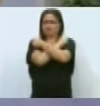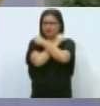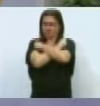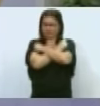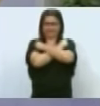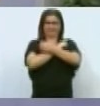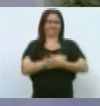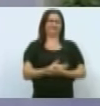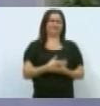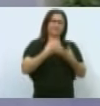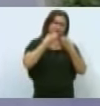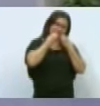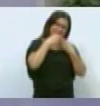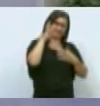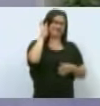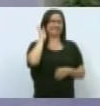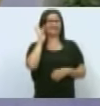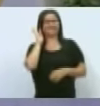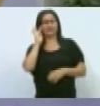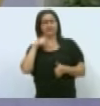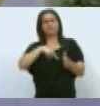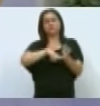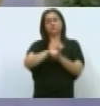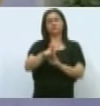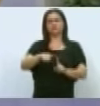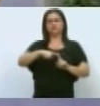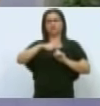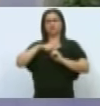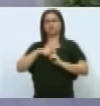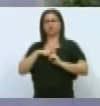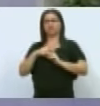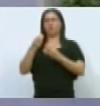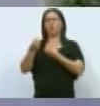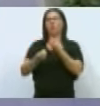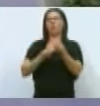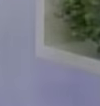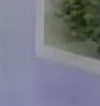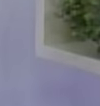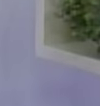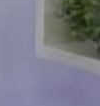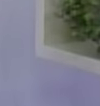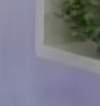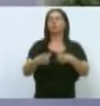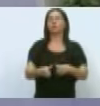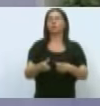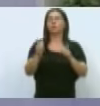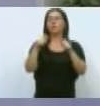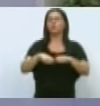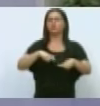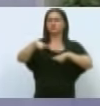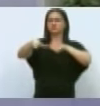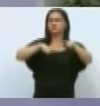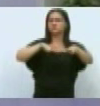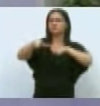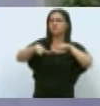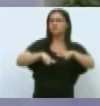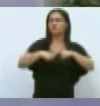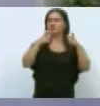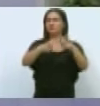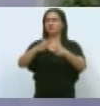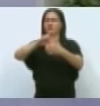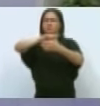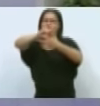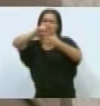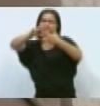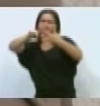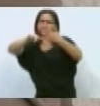viu? Muito bacana mesmo. Eu tô perguntando aqui para Leonor, né? Onde um intérprete pode trabalhar? Diversas áreas, então, pode, né, Leonor?